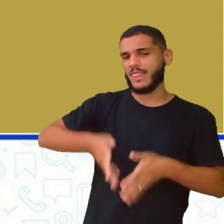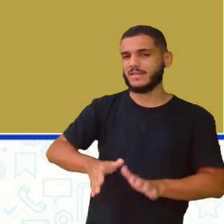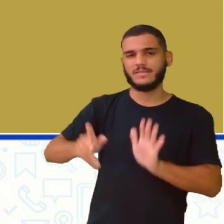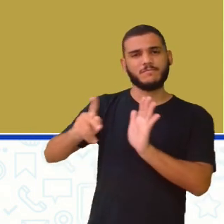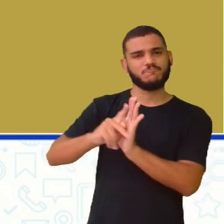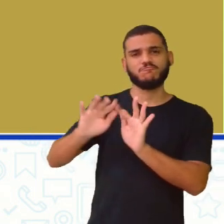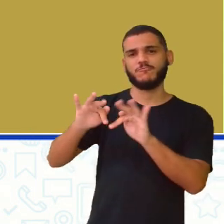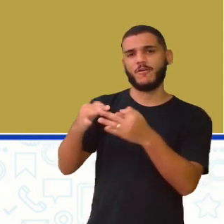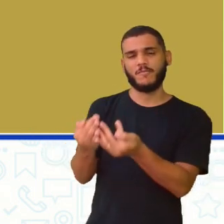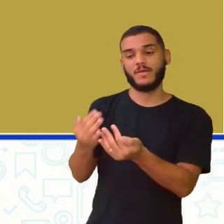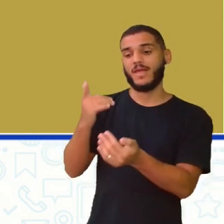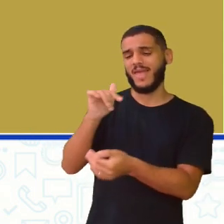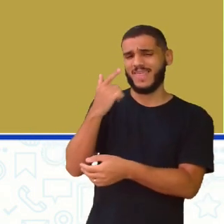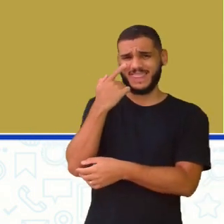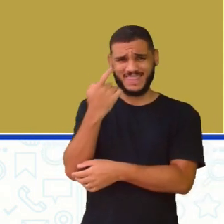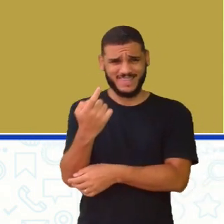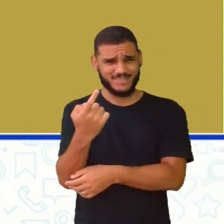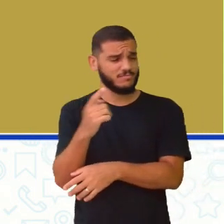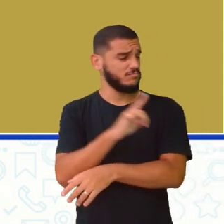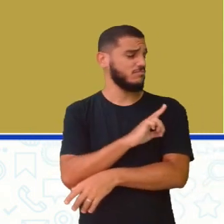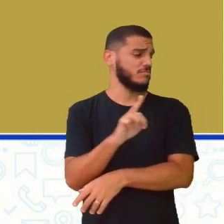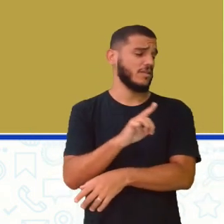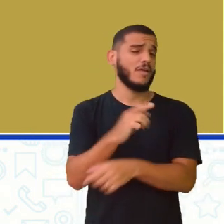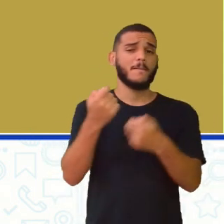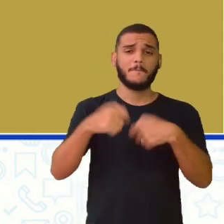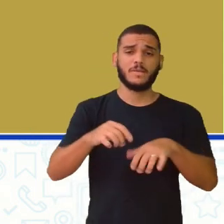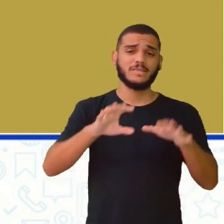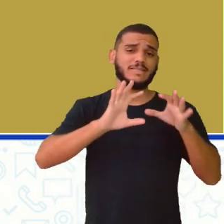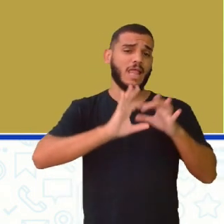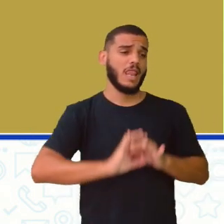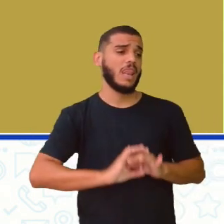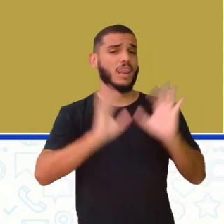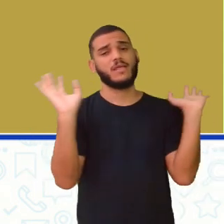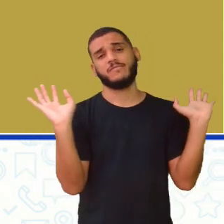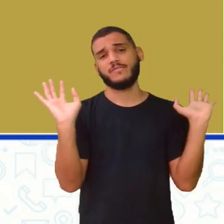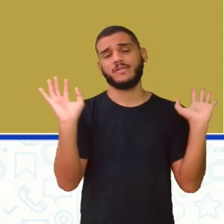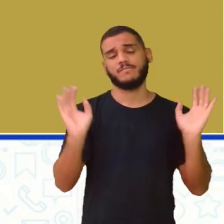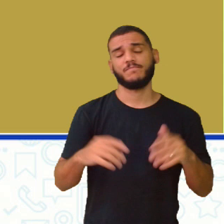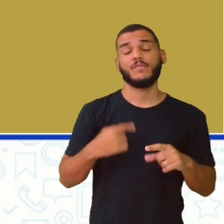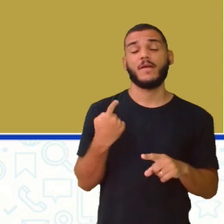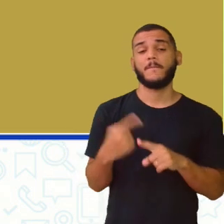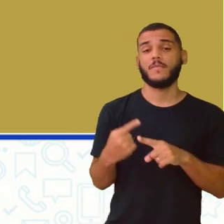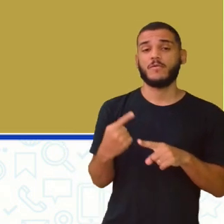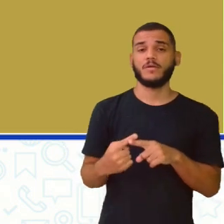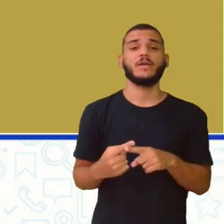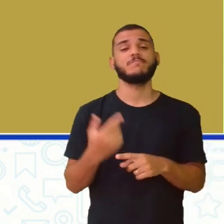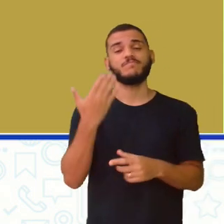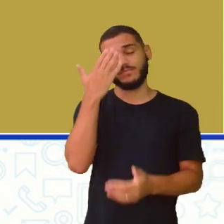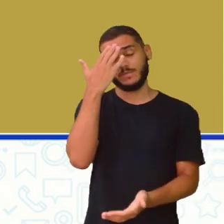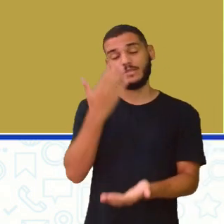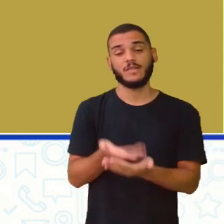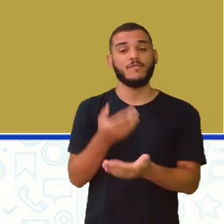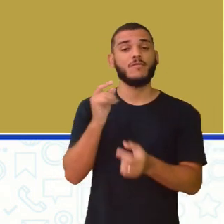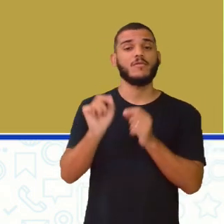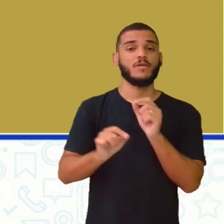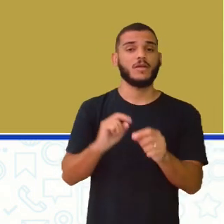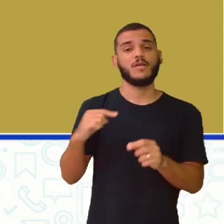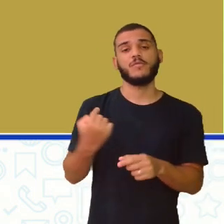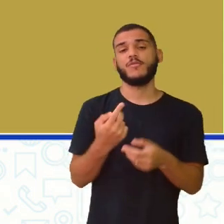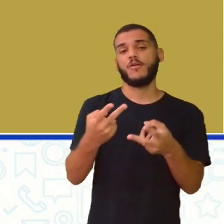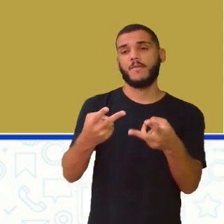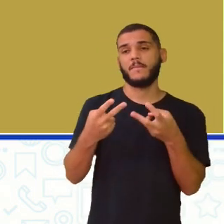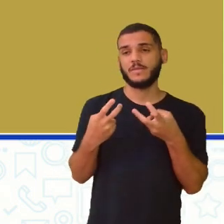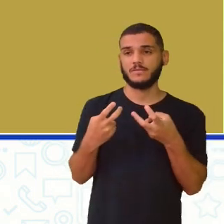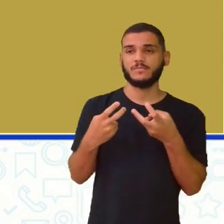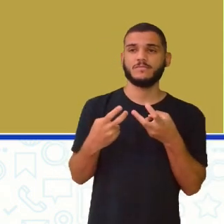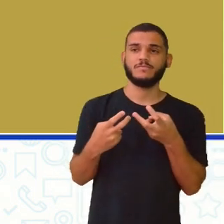Herodes, não é? E aí ele queria se ver livre desse novo rei, pois consideravam, nós vemos aí o U, não